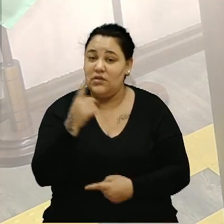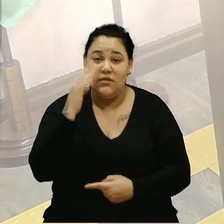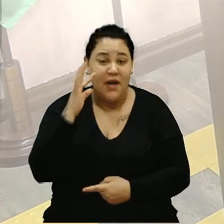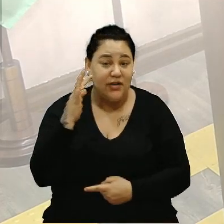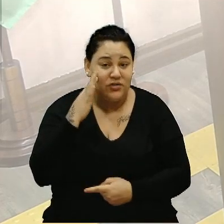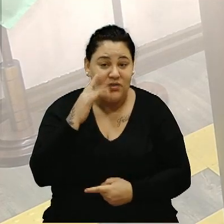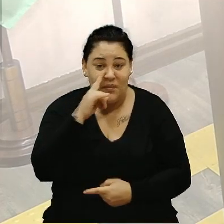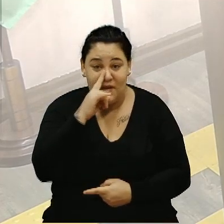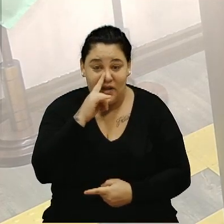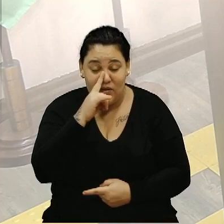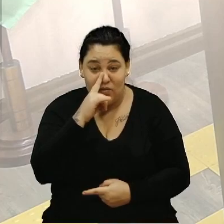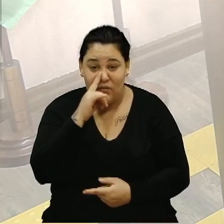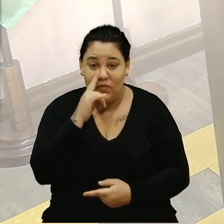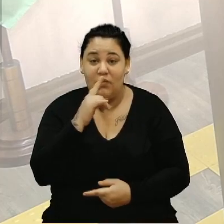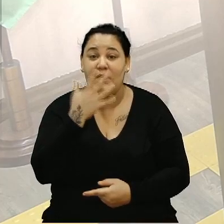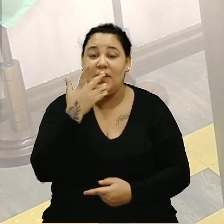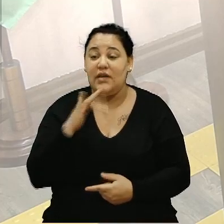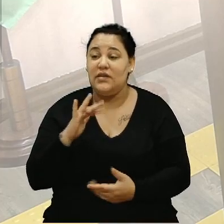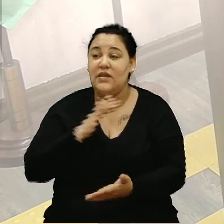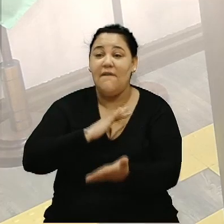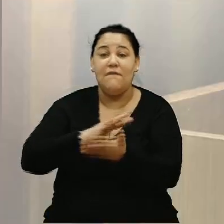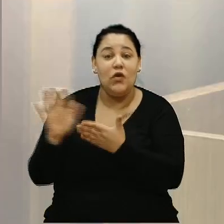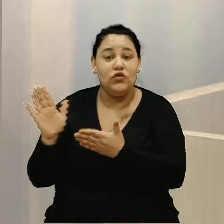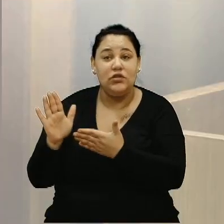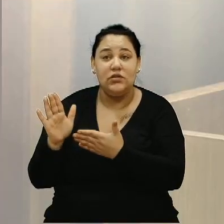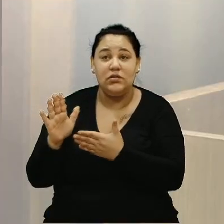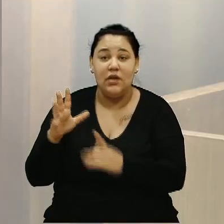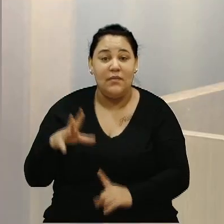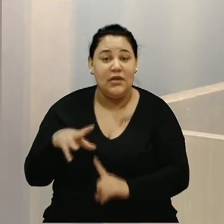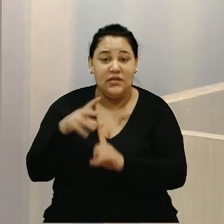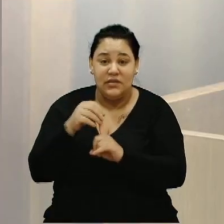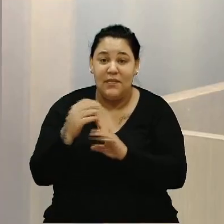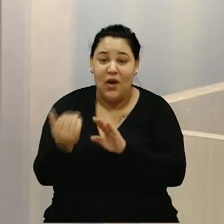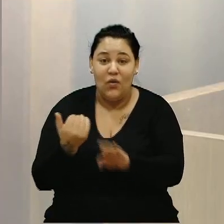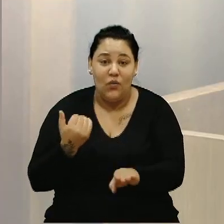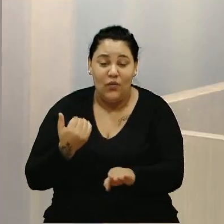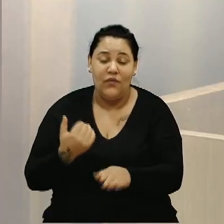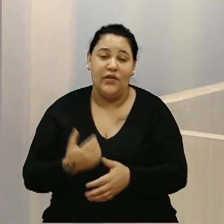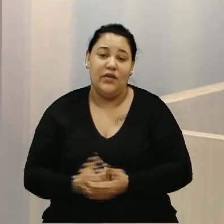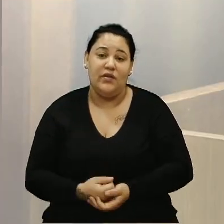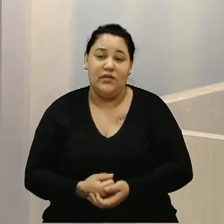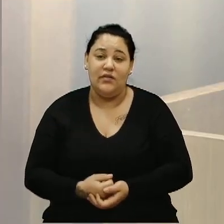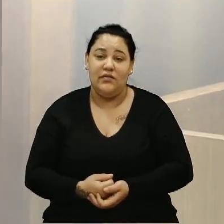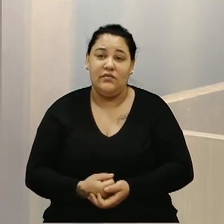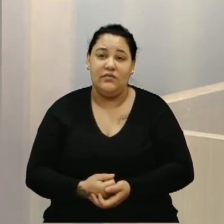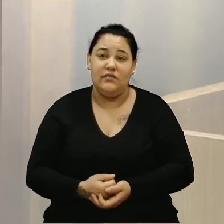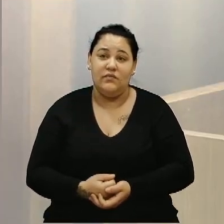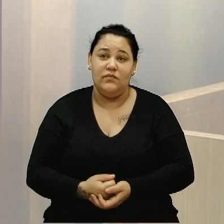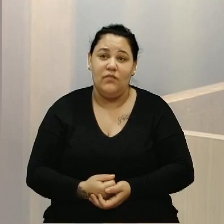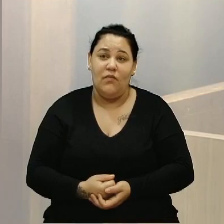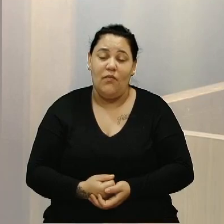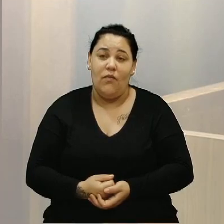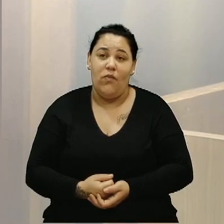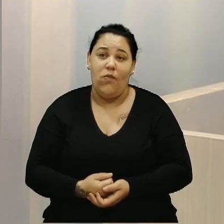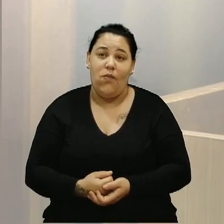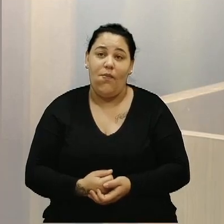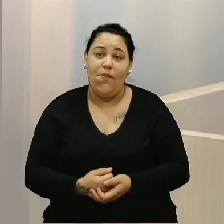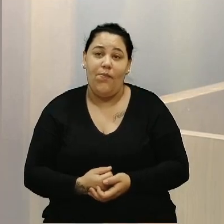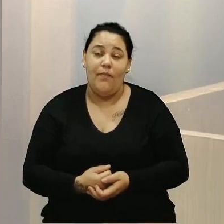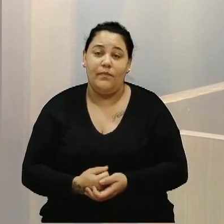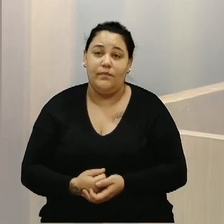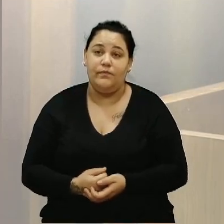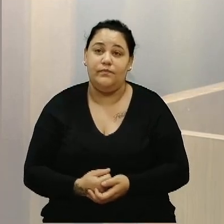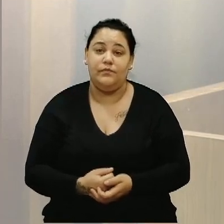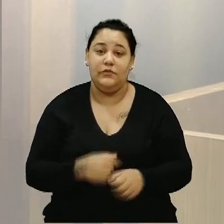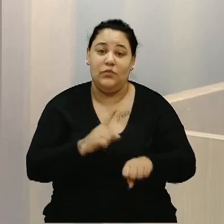criança fugir. Na principal ali do Risso, gente. É essa a situação. E nesse momento, com a chegada